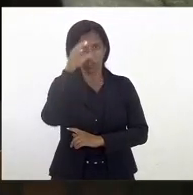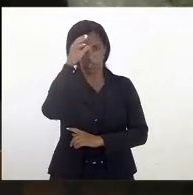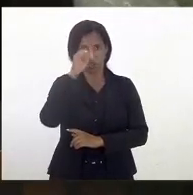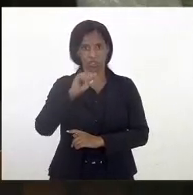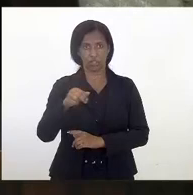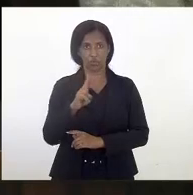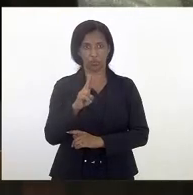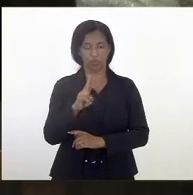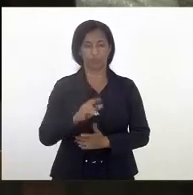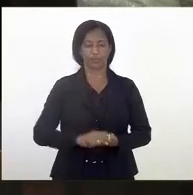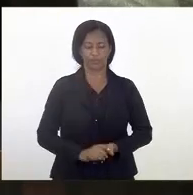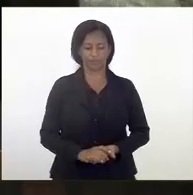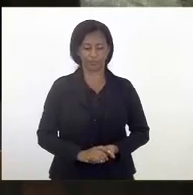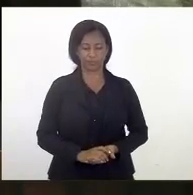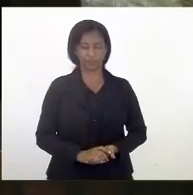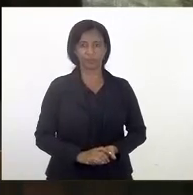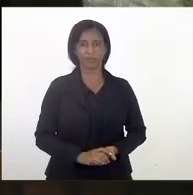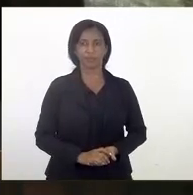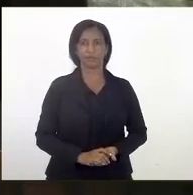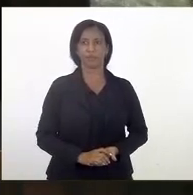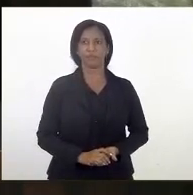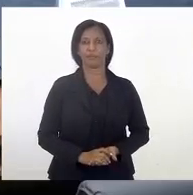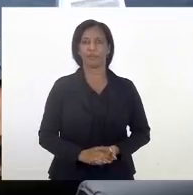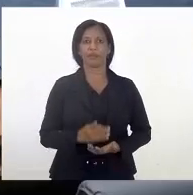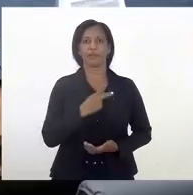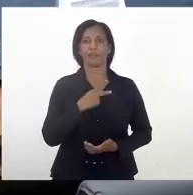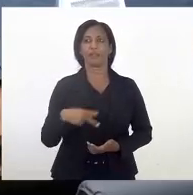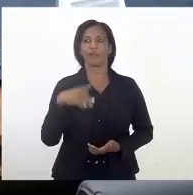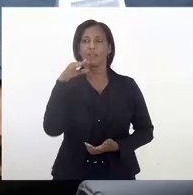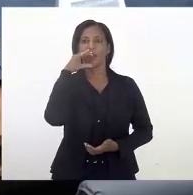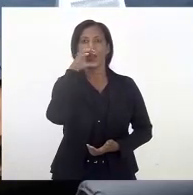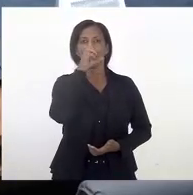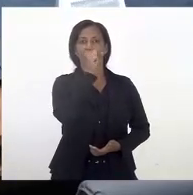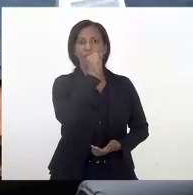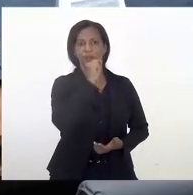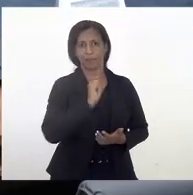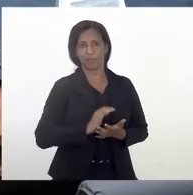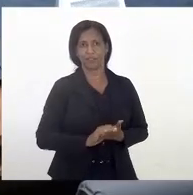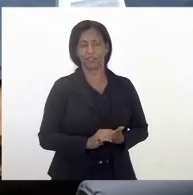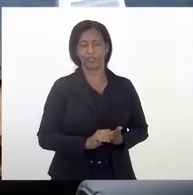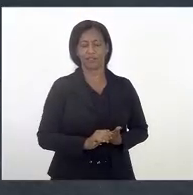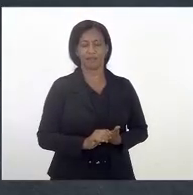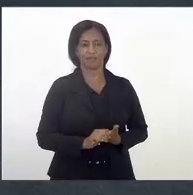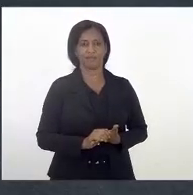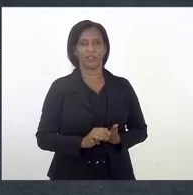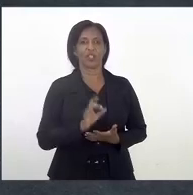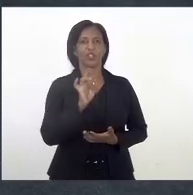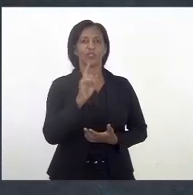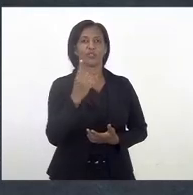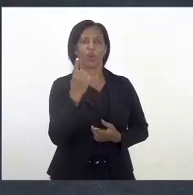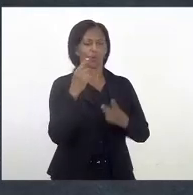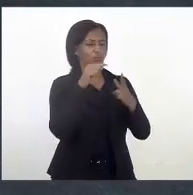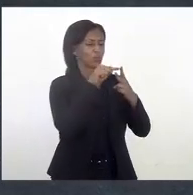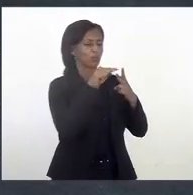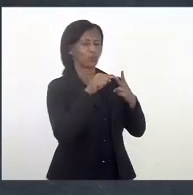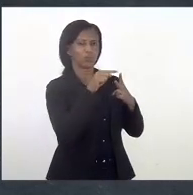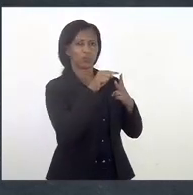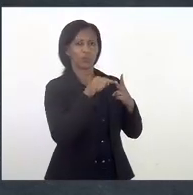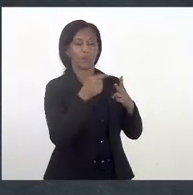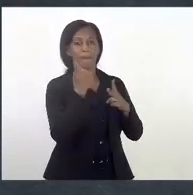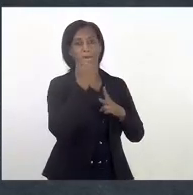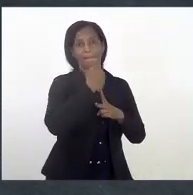Ju Presidente me permita rapidamente por favor eu só que quer fazer duas ponderações